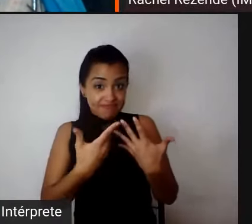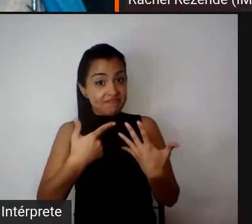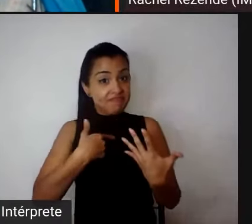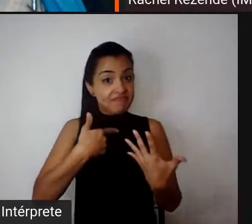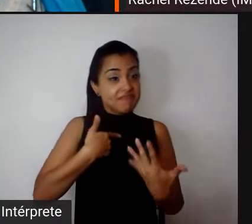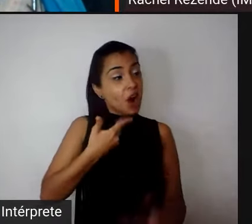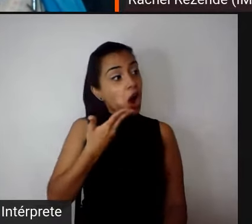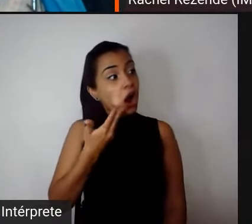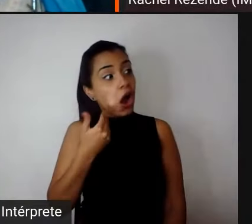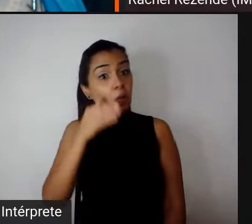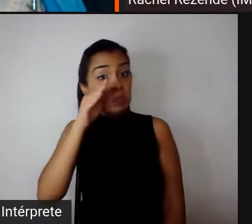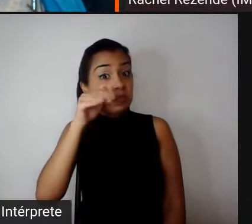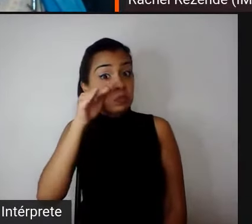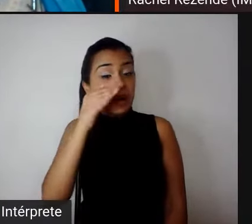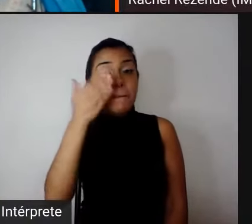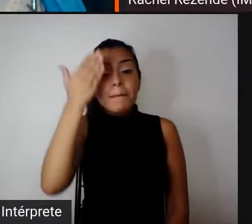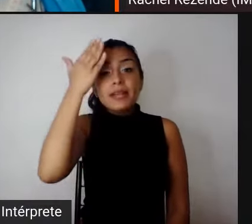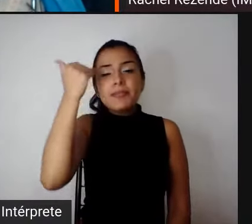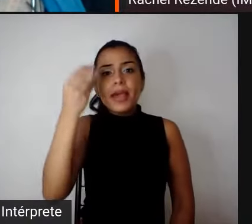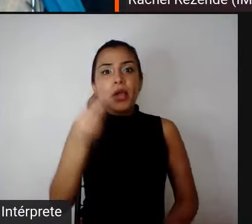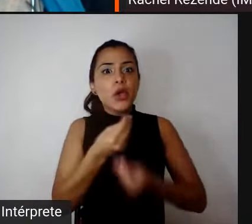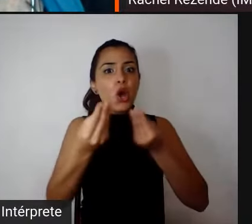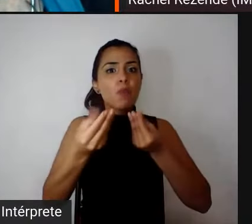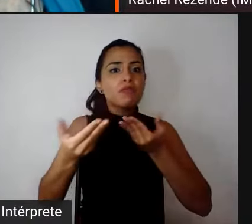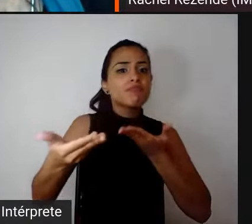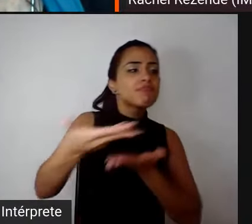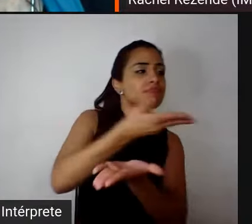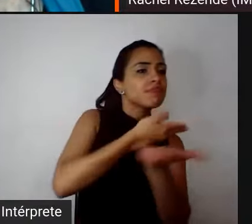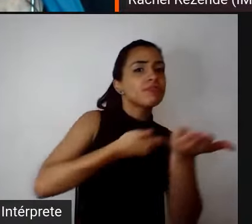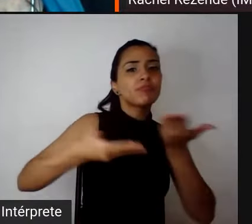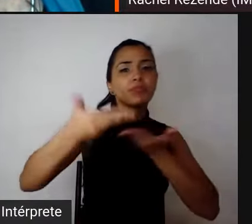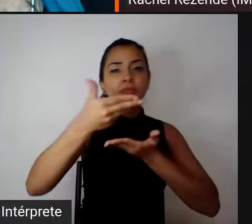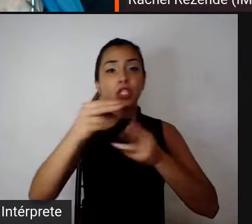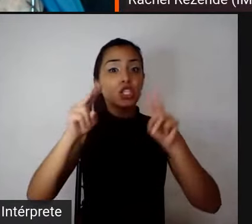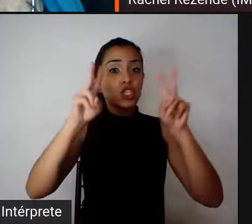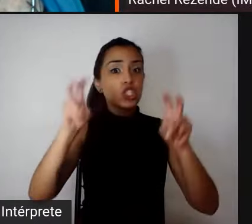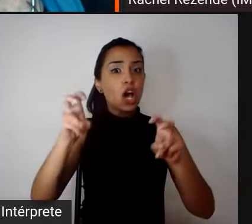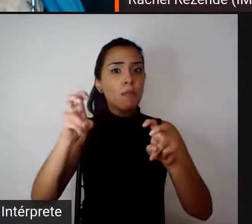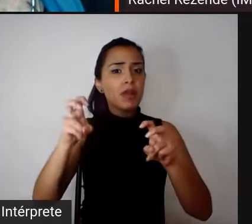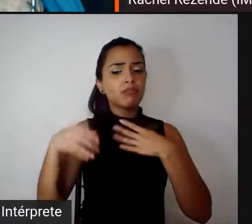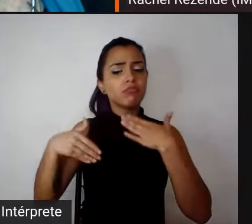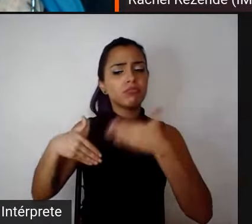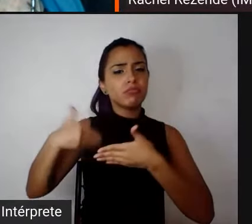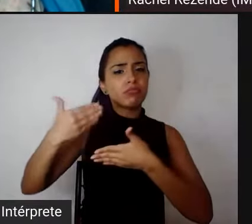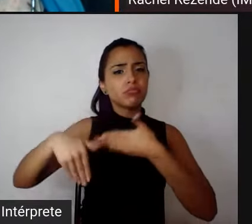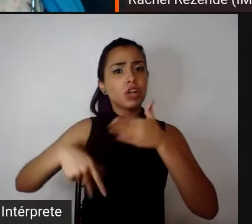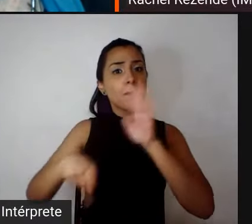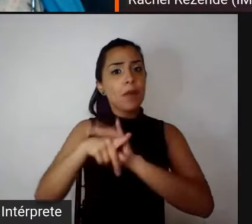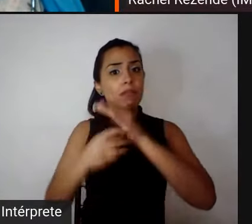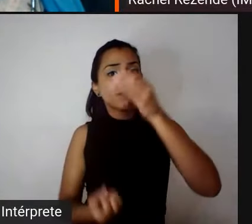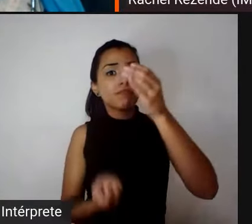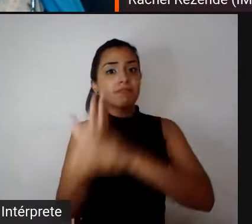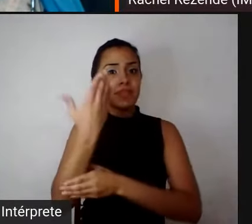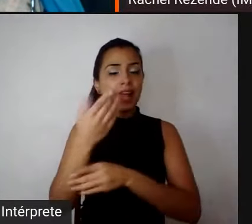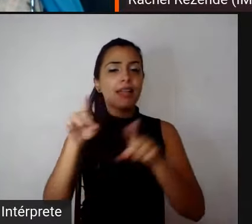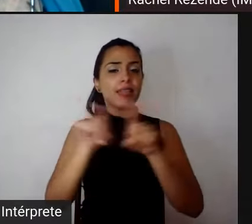muito essa sua relação com o processo de criação, né, com o processo de exploração de